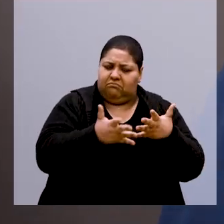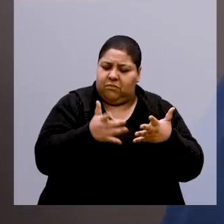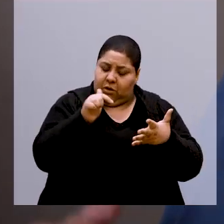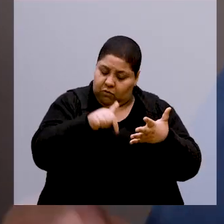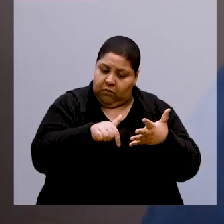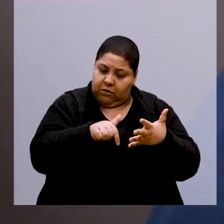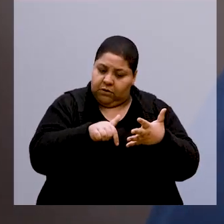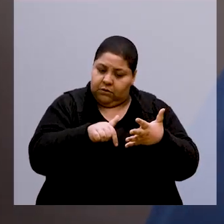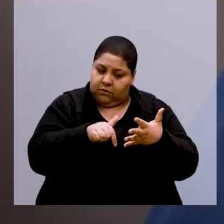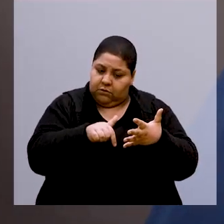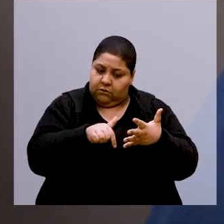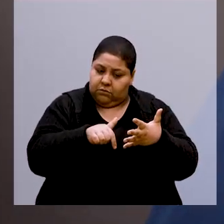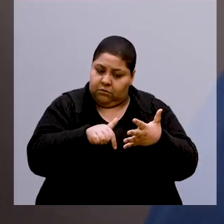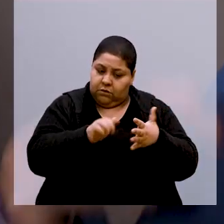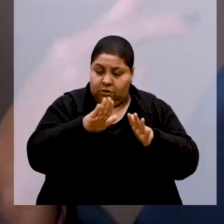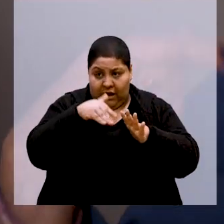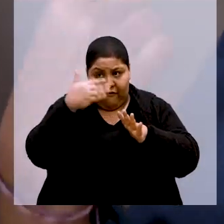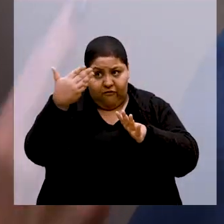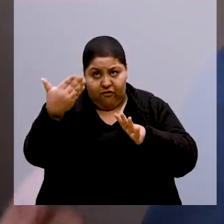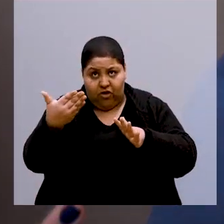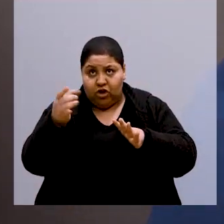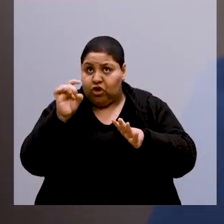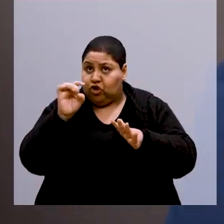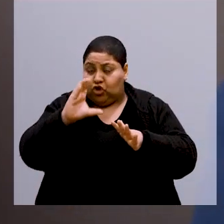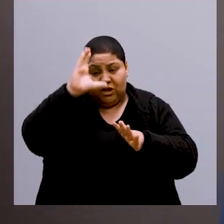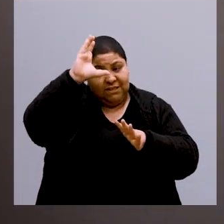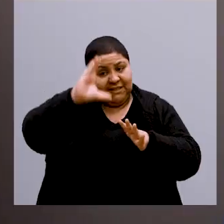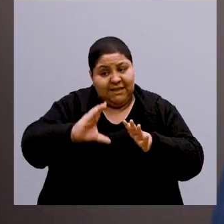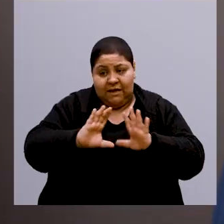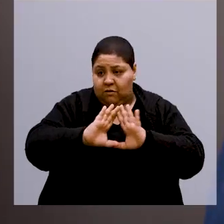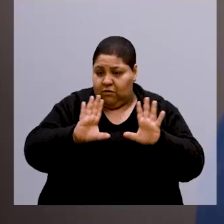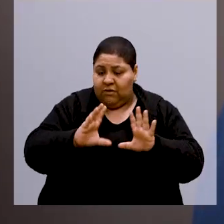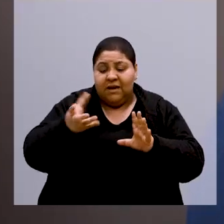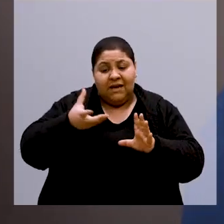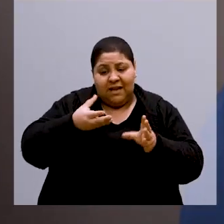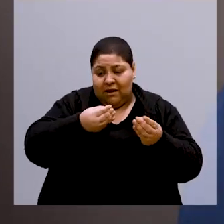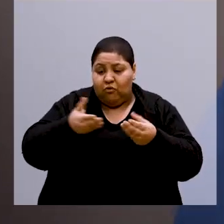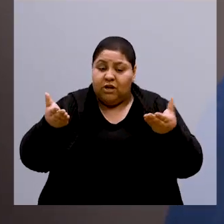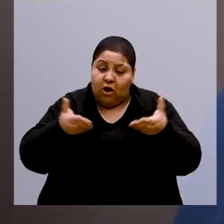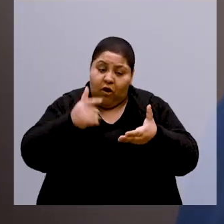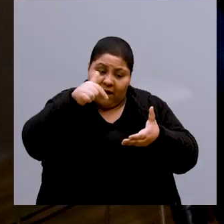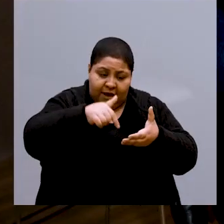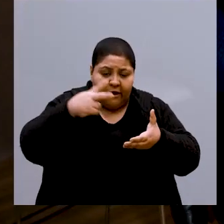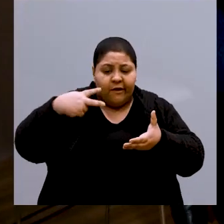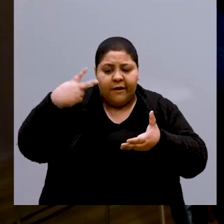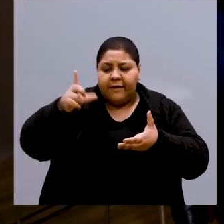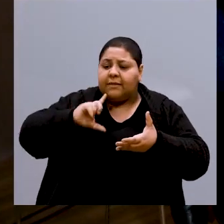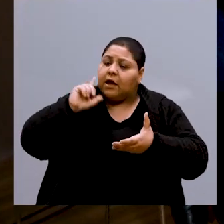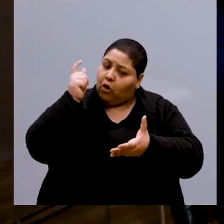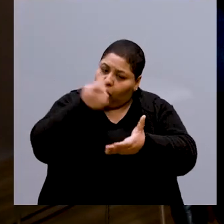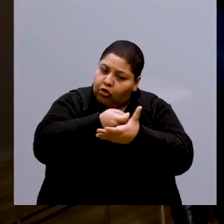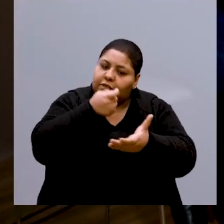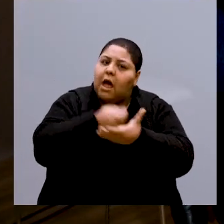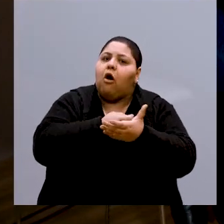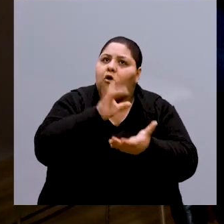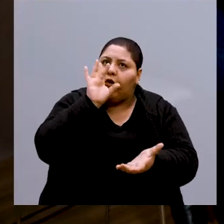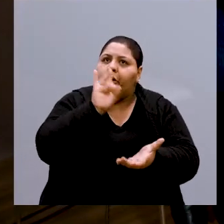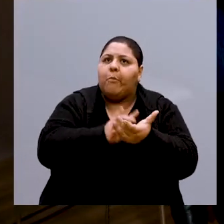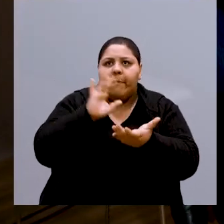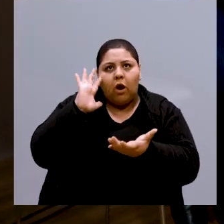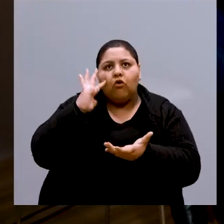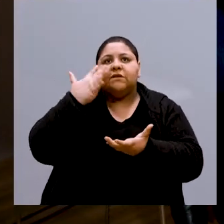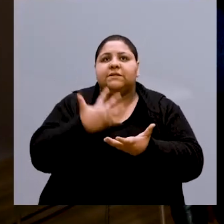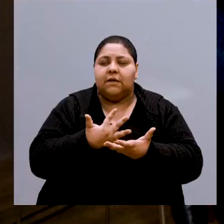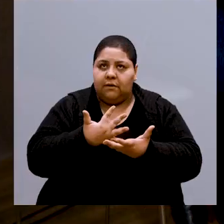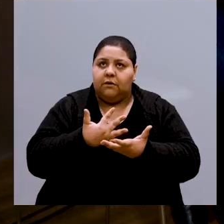eu disse, bom, eu estou aqui, eu estava lá fora, né? Apenas como cidadã e já queria muito, agora como legisladora eu tenho que lutar